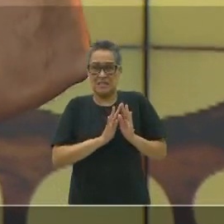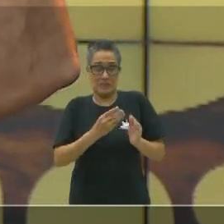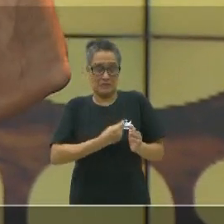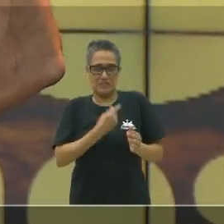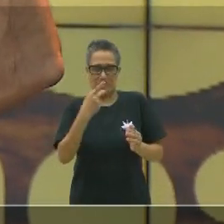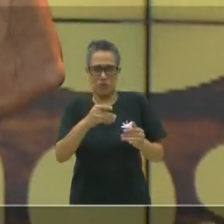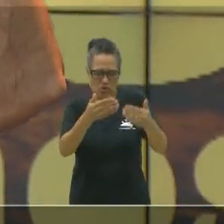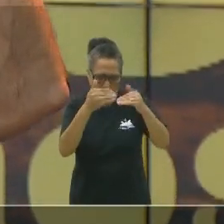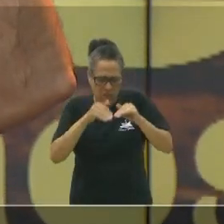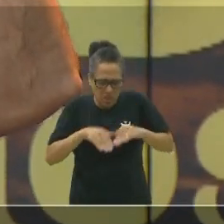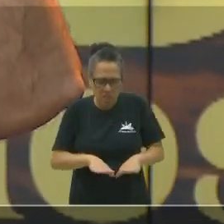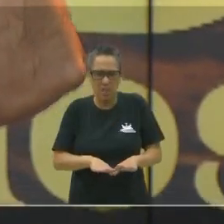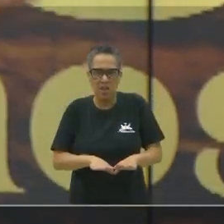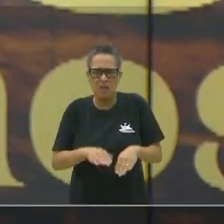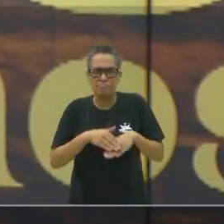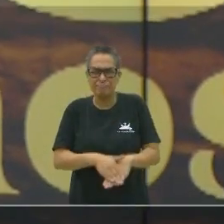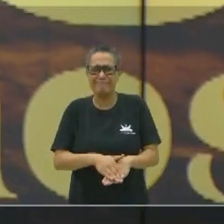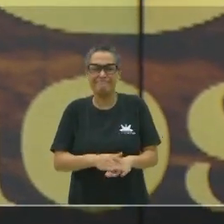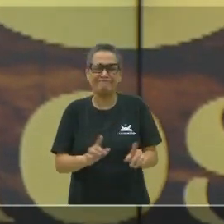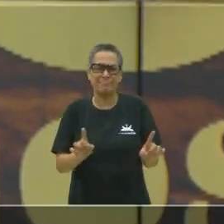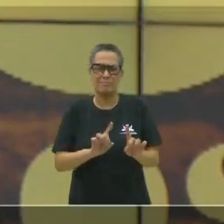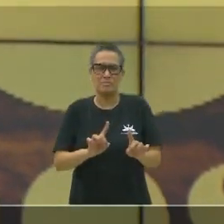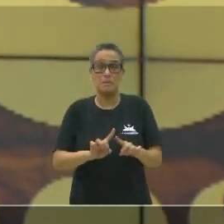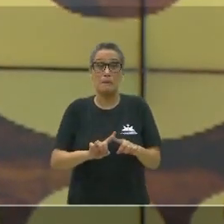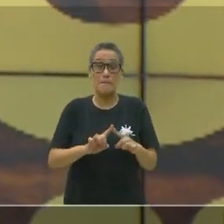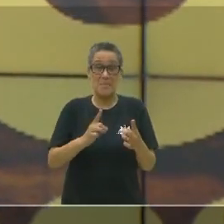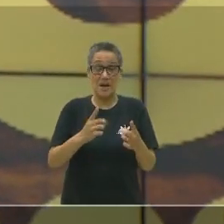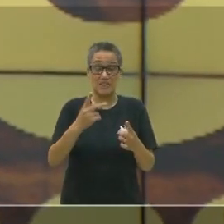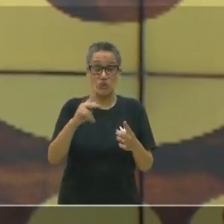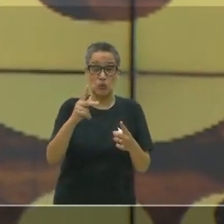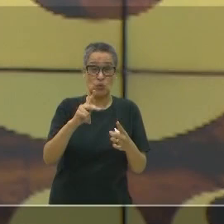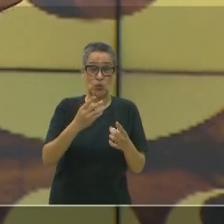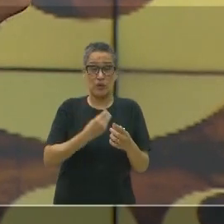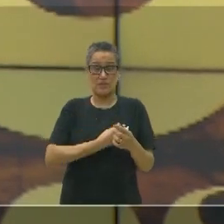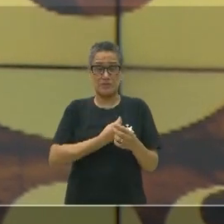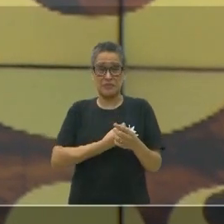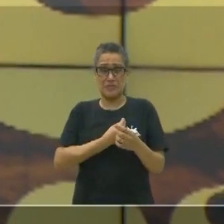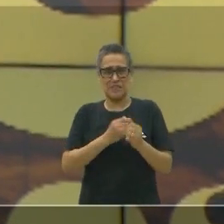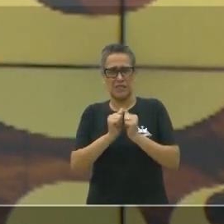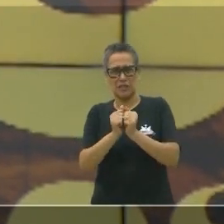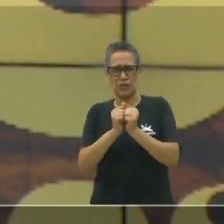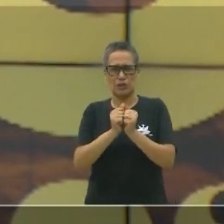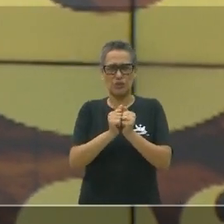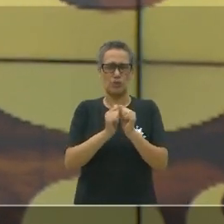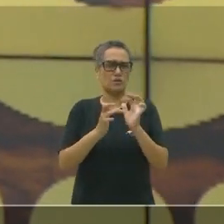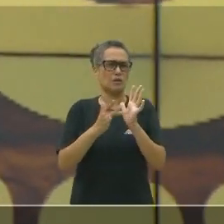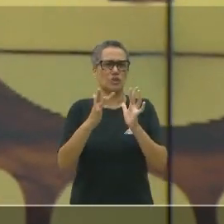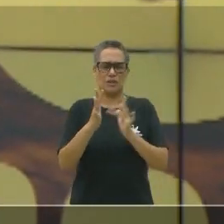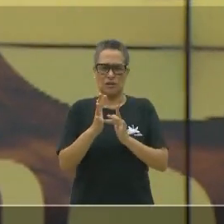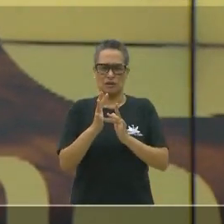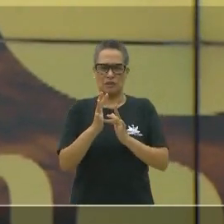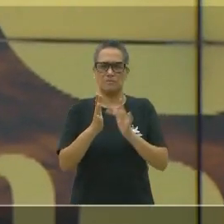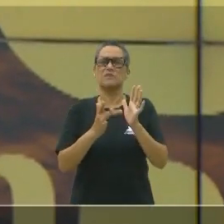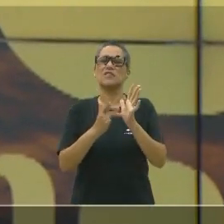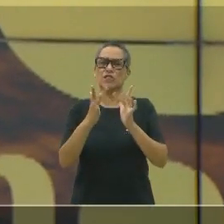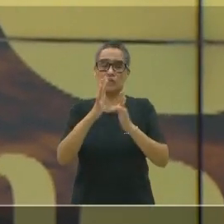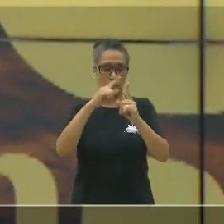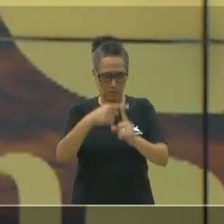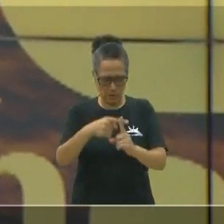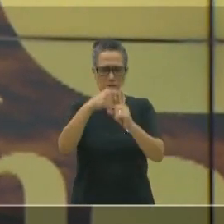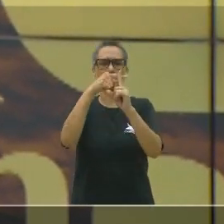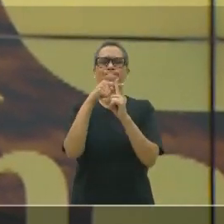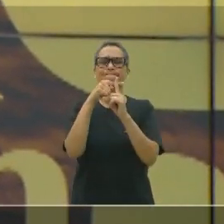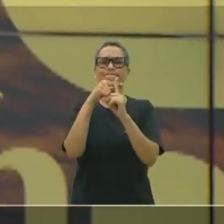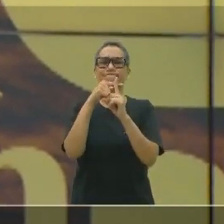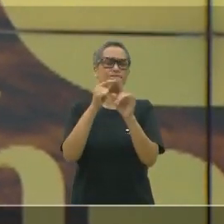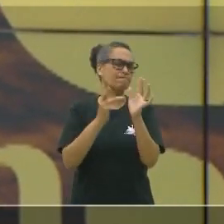mas sim a sua vida levantada junto de Jesus. Jesus na cruz, Jesus